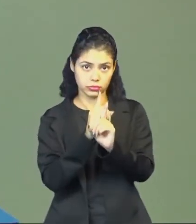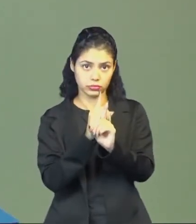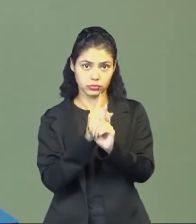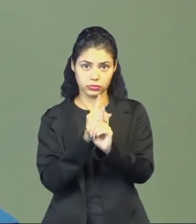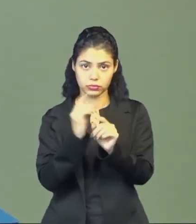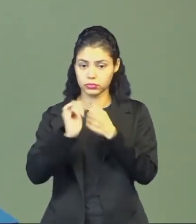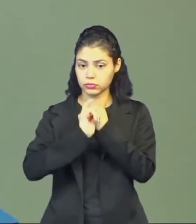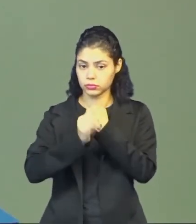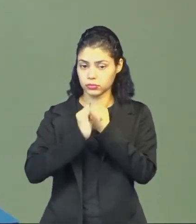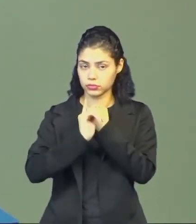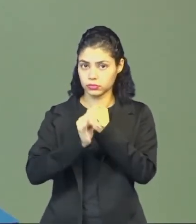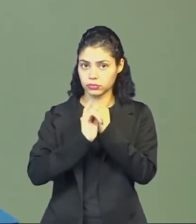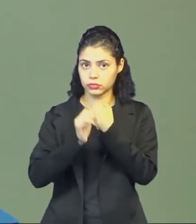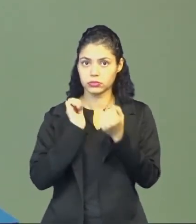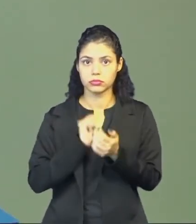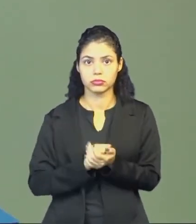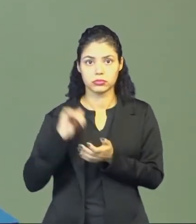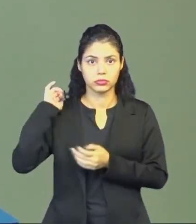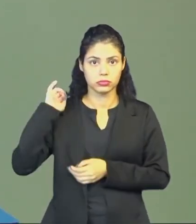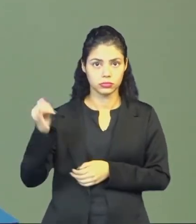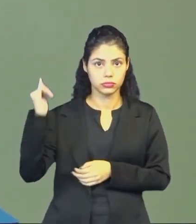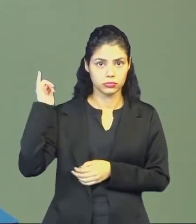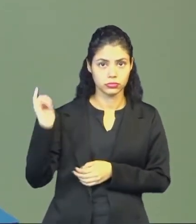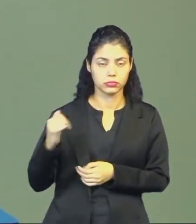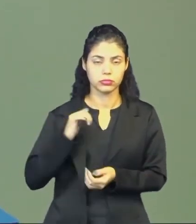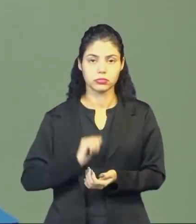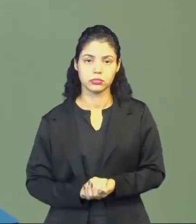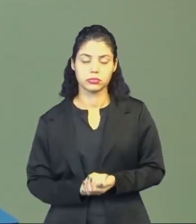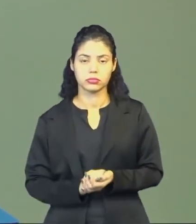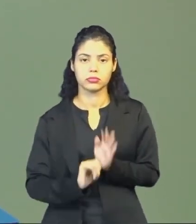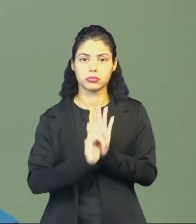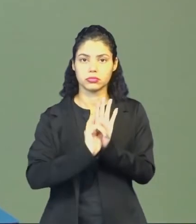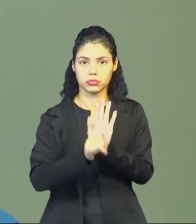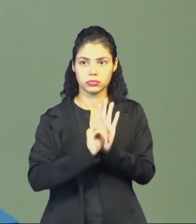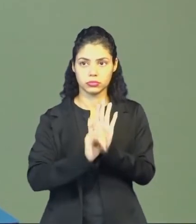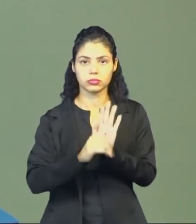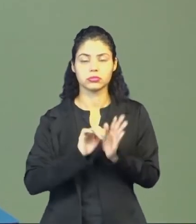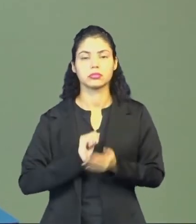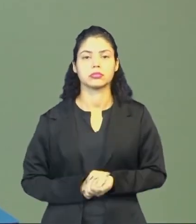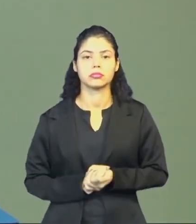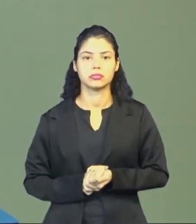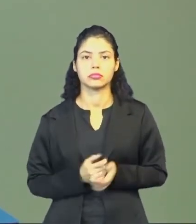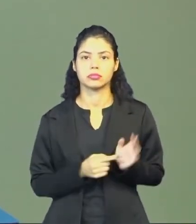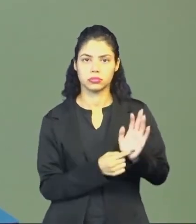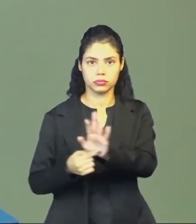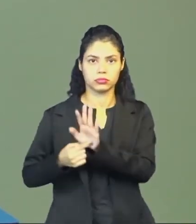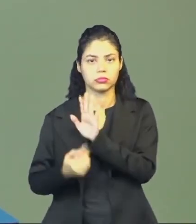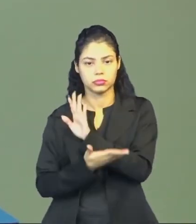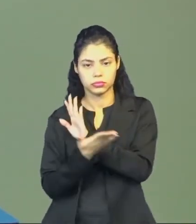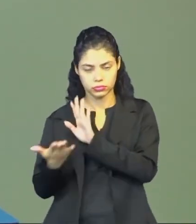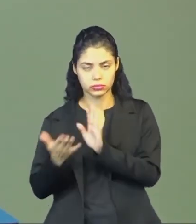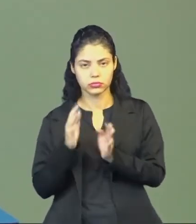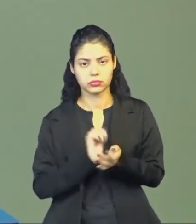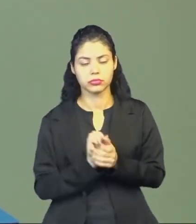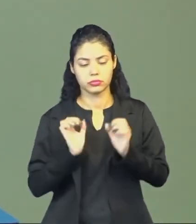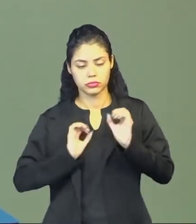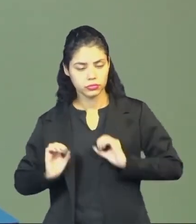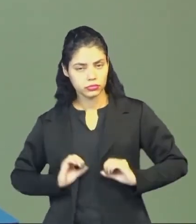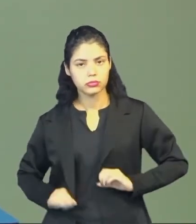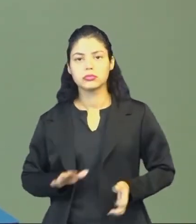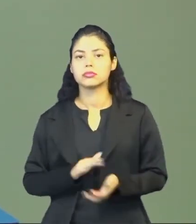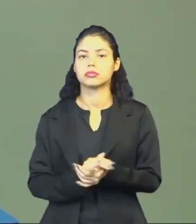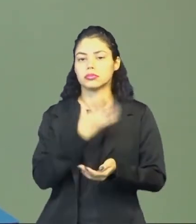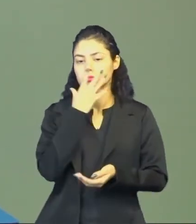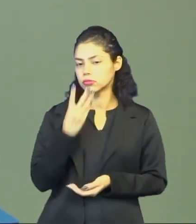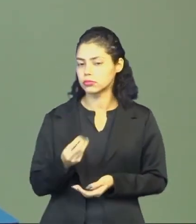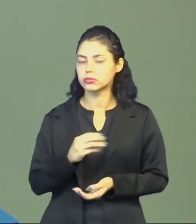uma crônica, quanto um conto, quanto uma fábula, como eu acabei de mostrar um exemplo para vocês, como a onça e a